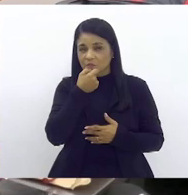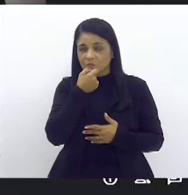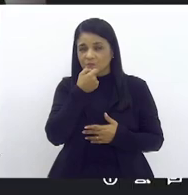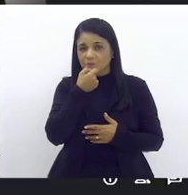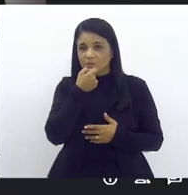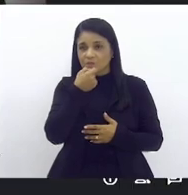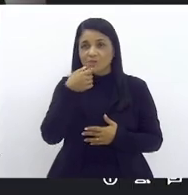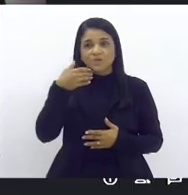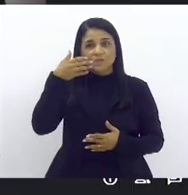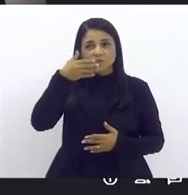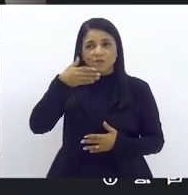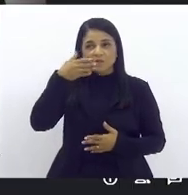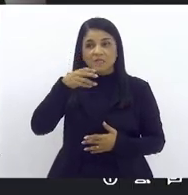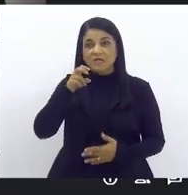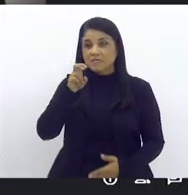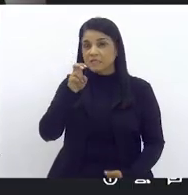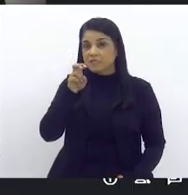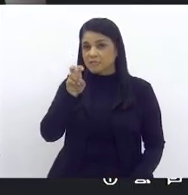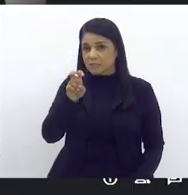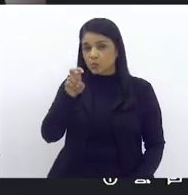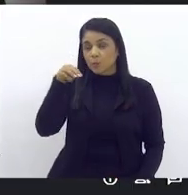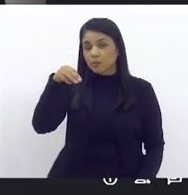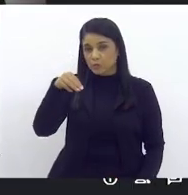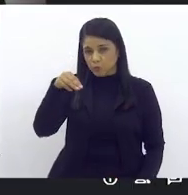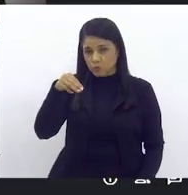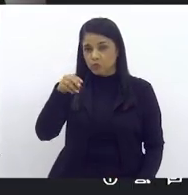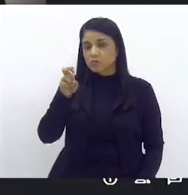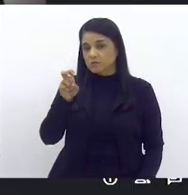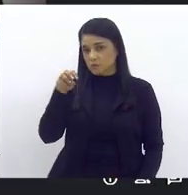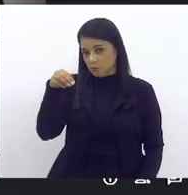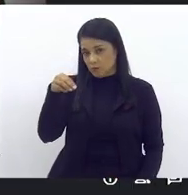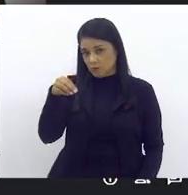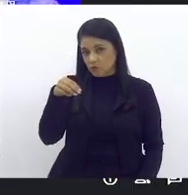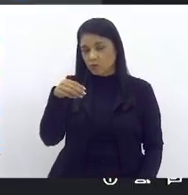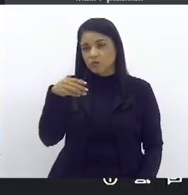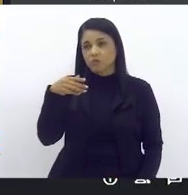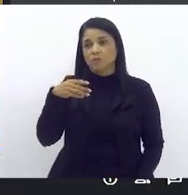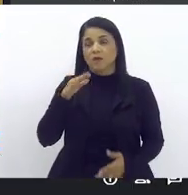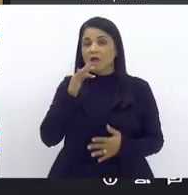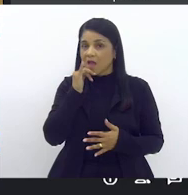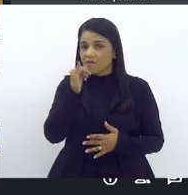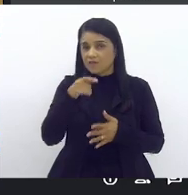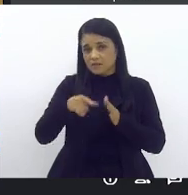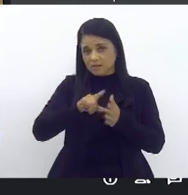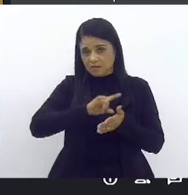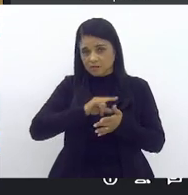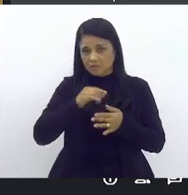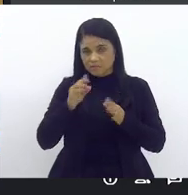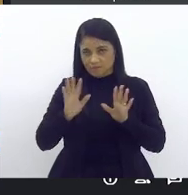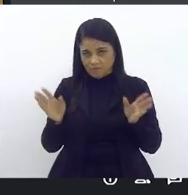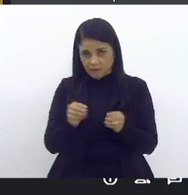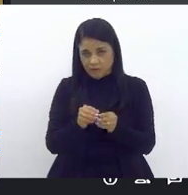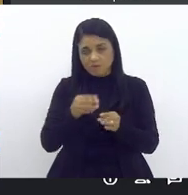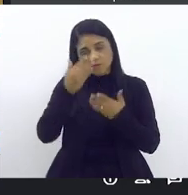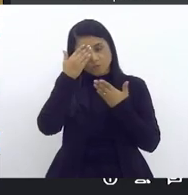a gente está te dando cinco minutos, né? 5 minutos. A gente avisa quando estiver terminando. Muito obrigado por sua